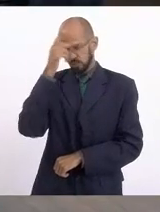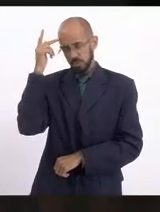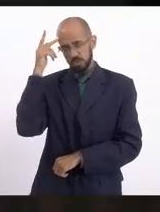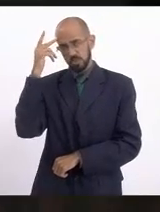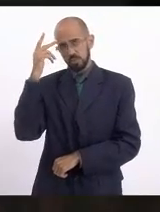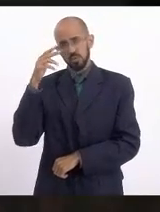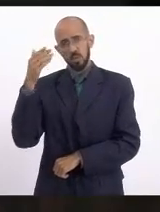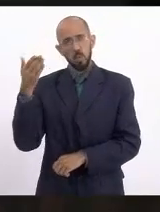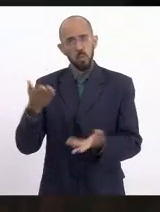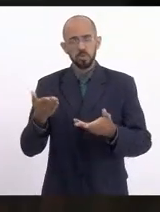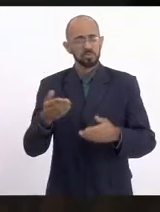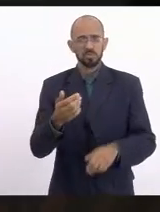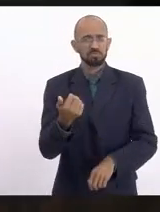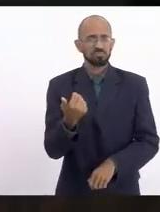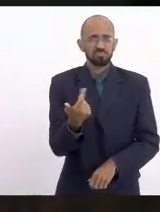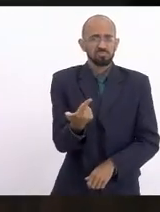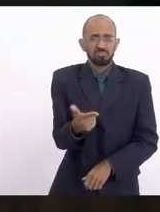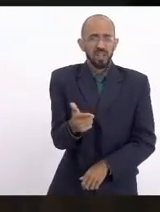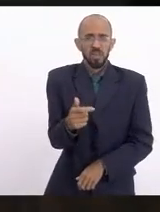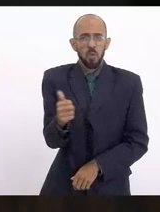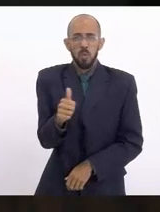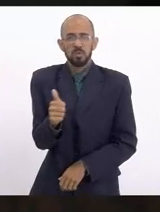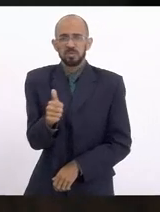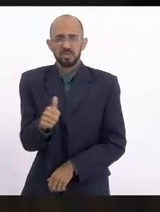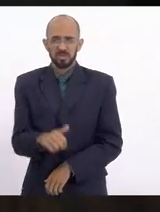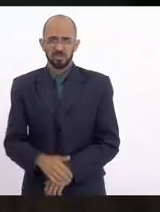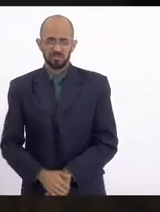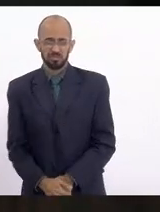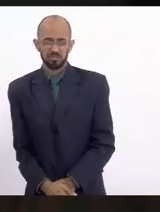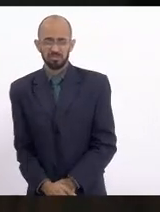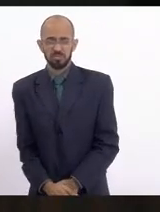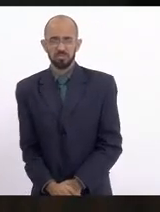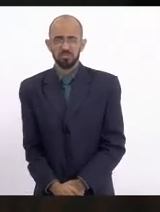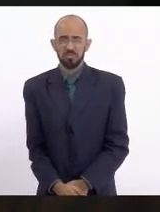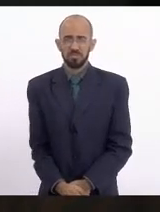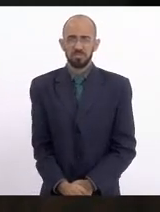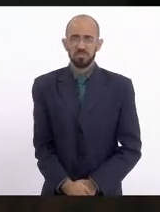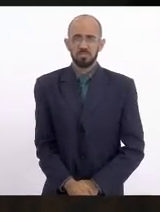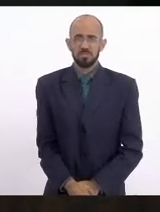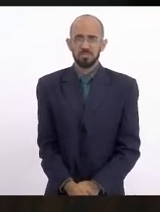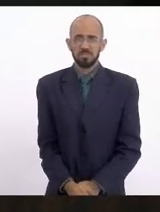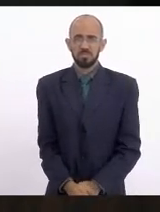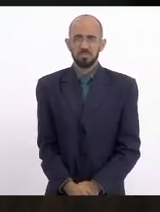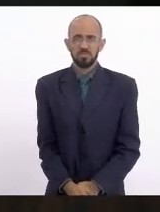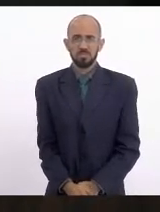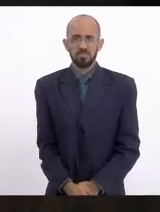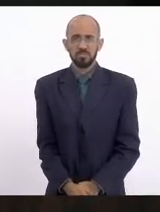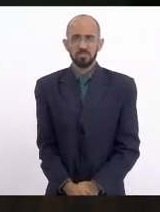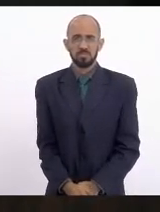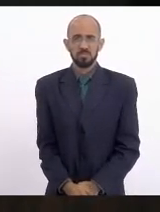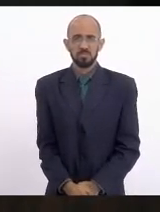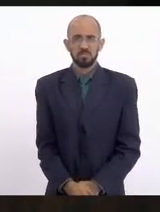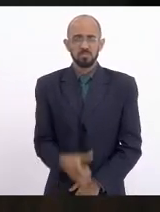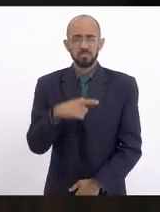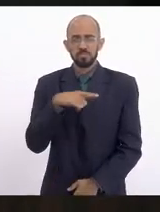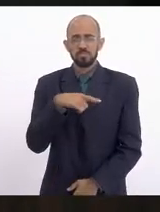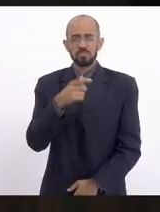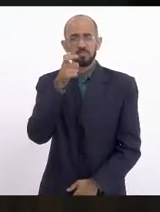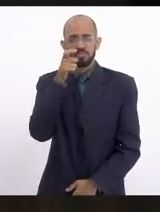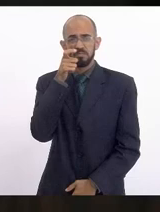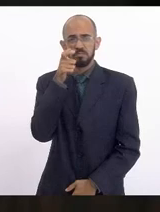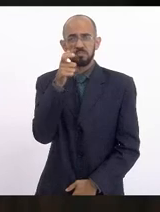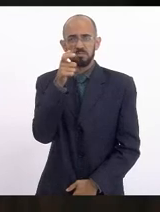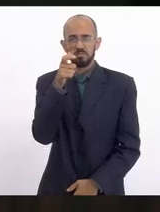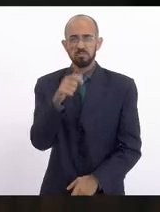de você não vai ter 10 11 horas então para você viabilizado hoje para de 39 milhões mas ali algum interesse por que